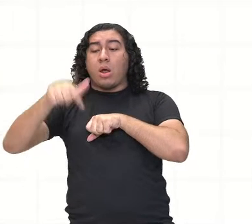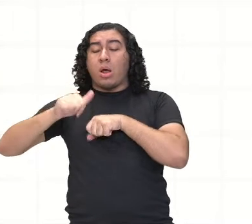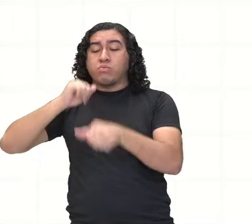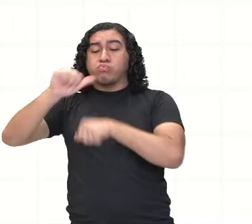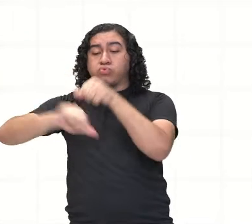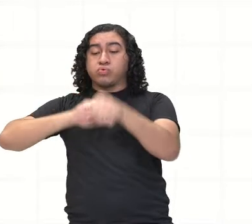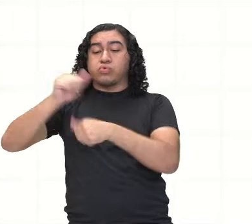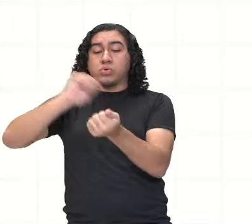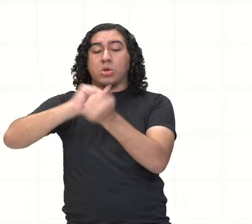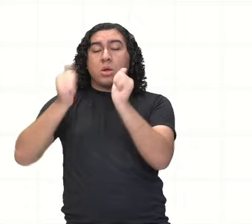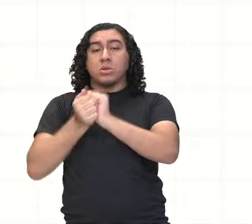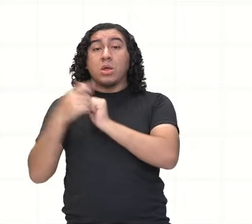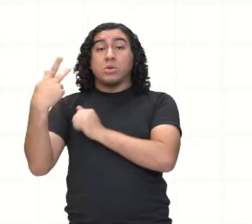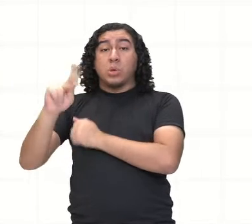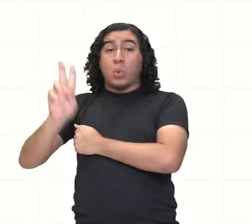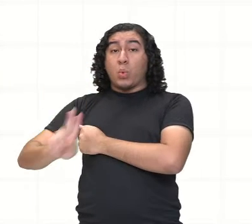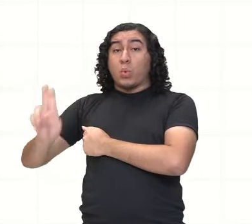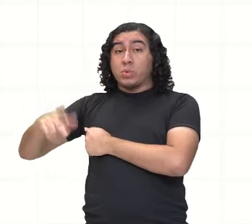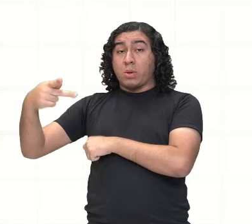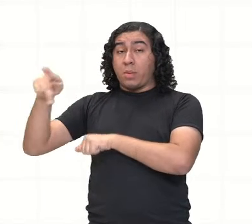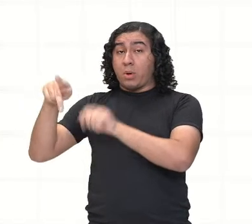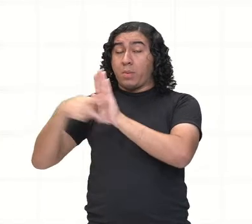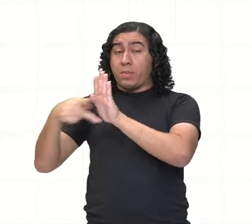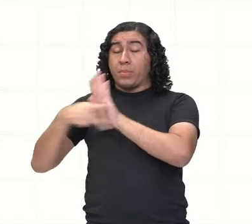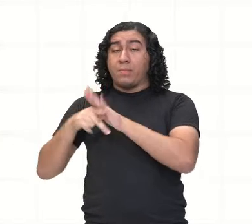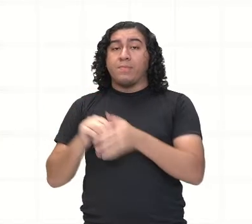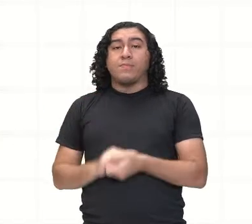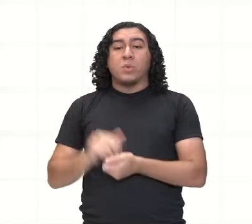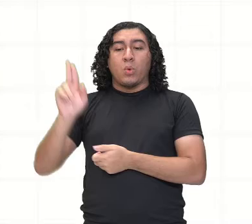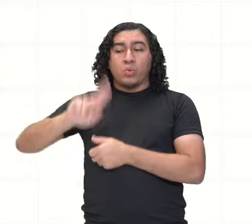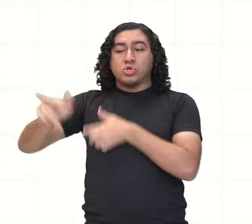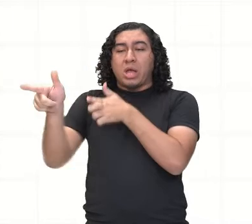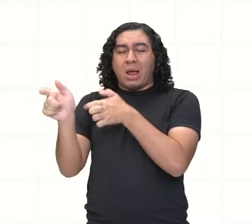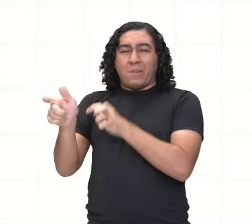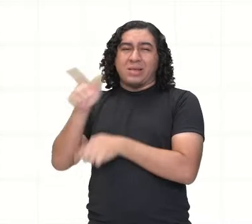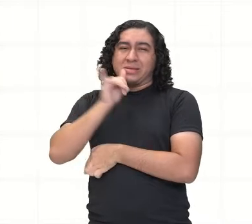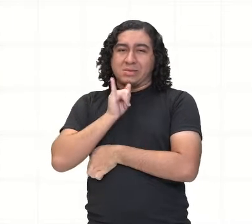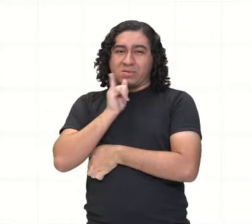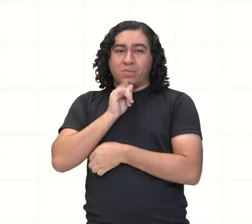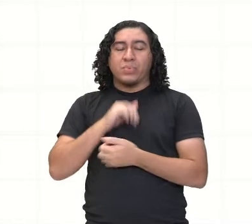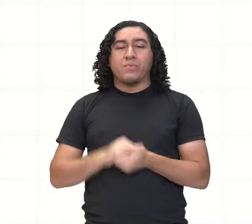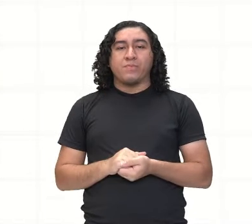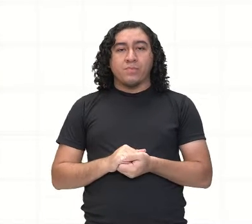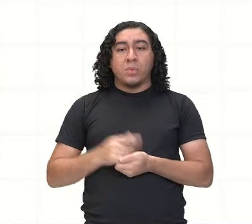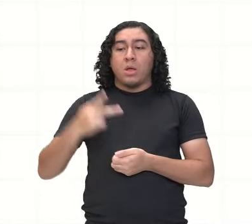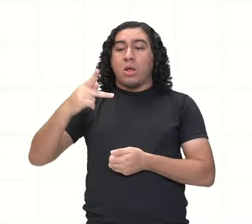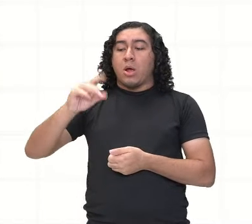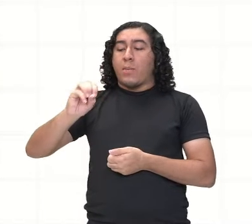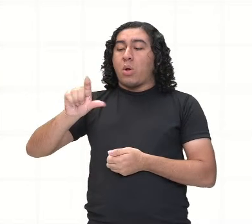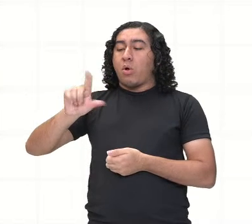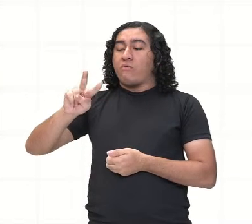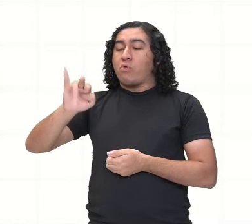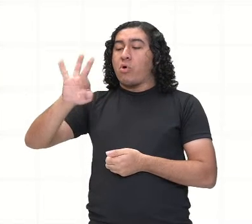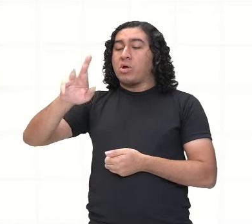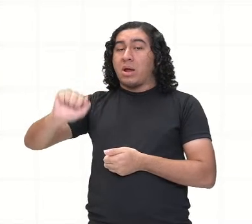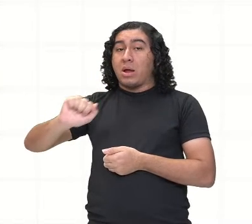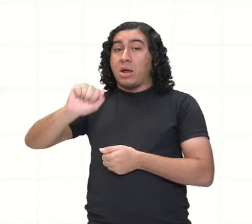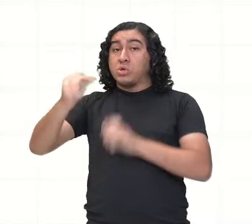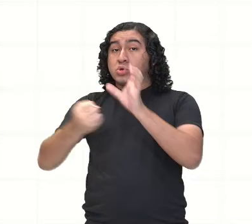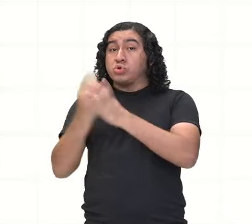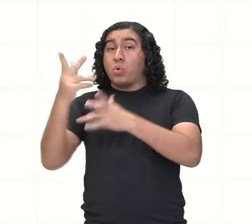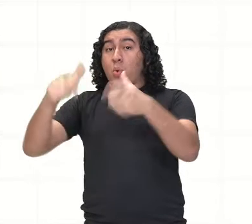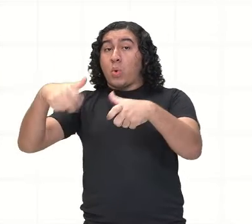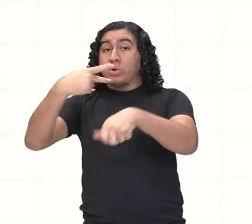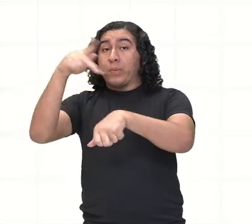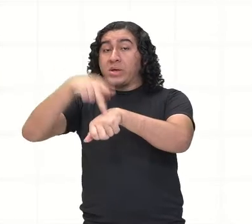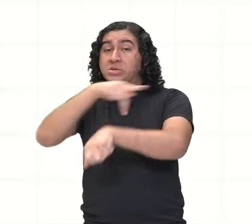aprimorar para o seu uso. Então, a gente tem aqui, ó, o uso de armas de fogo. A pólvora é uma invenção chinesa que data ali